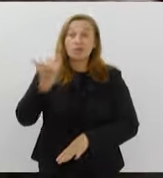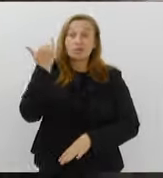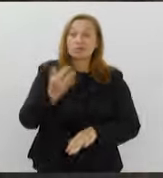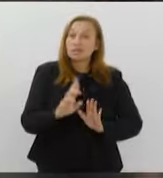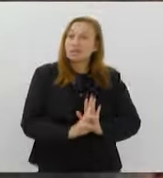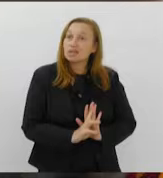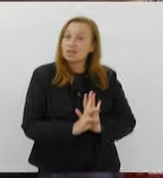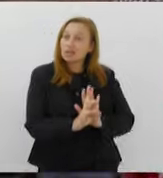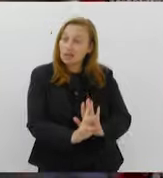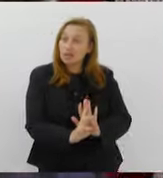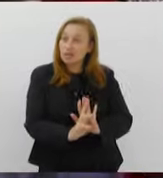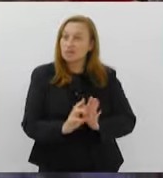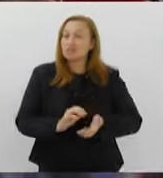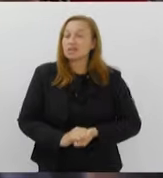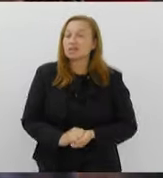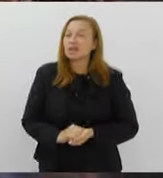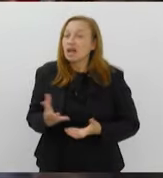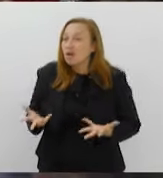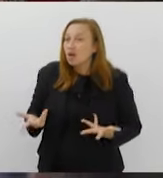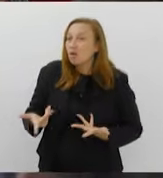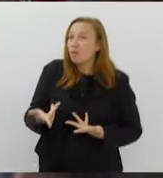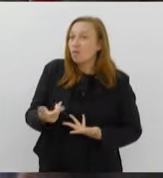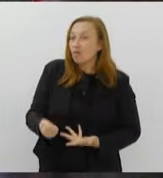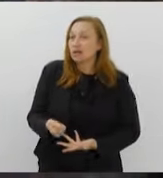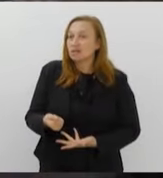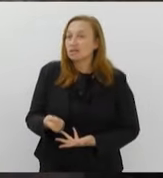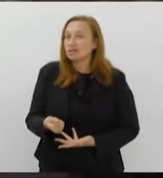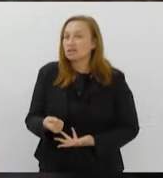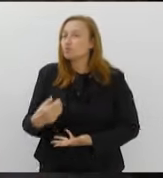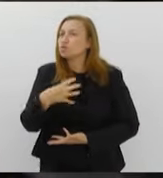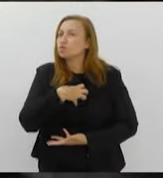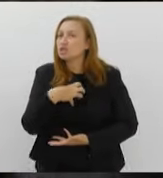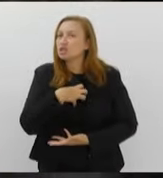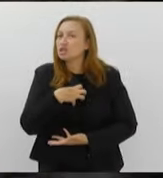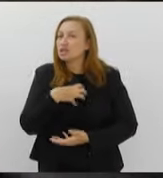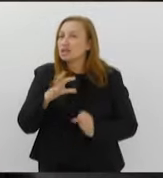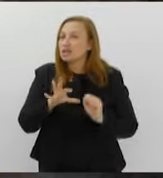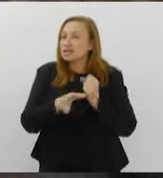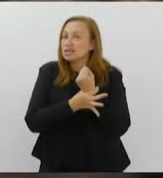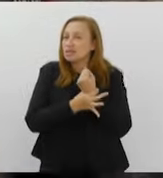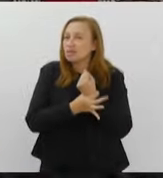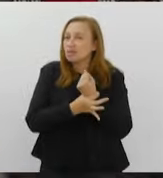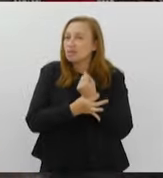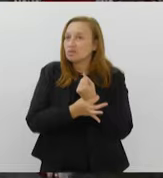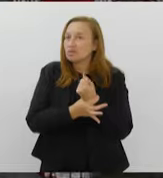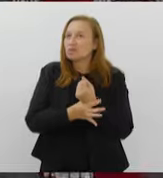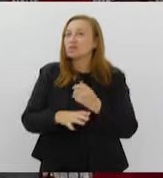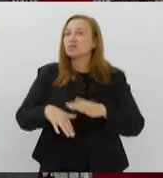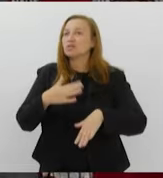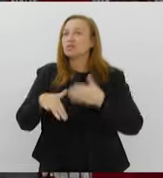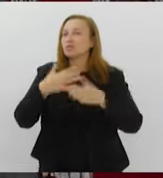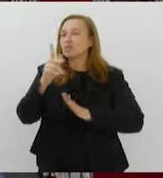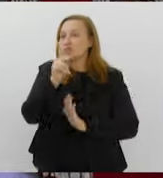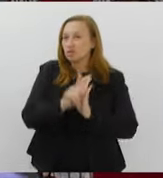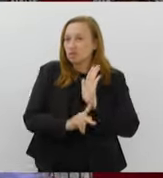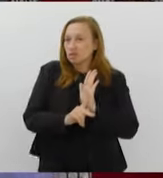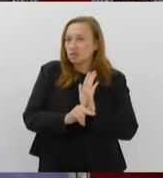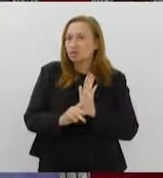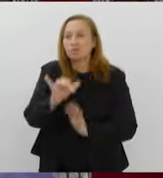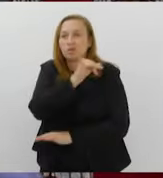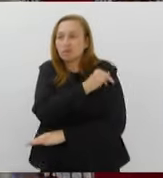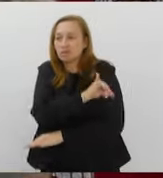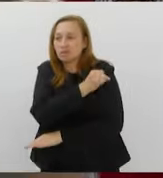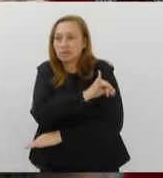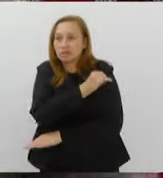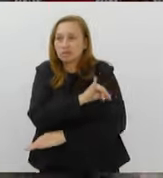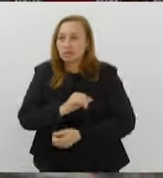refere à contundência e à qualidade, no sentido da garantia de um projeto de desenvolvimento para o Rio de Janeiro que